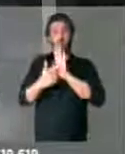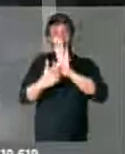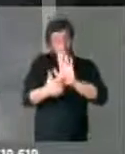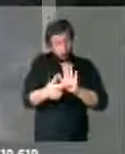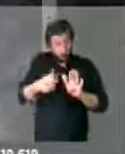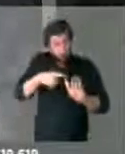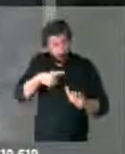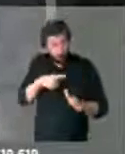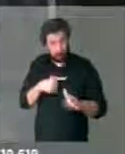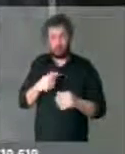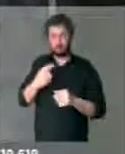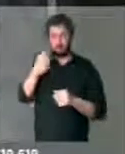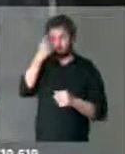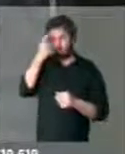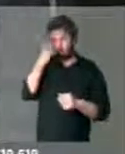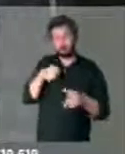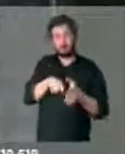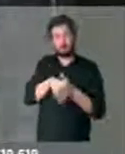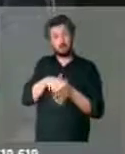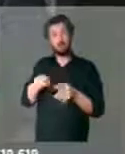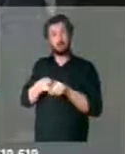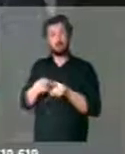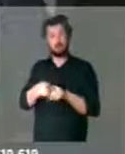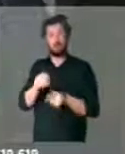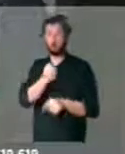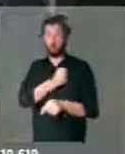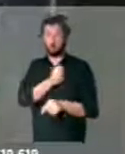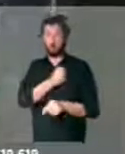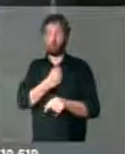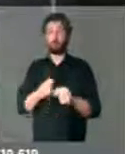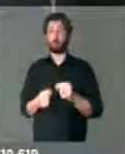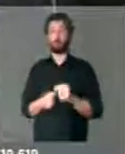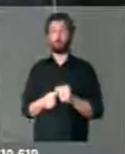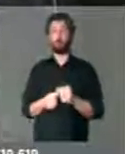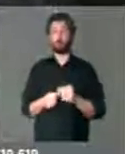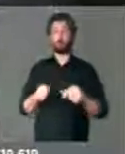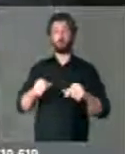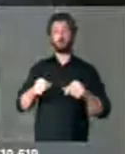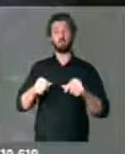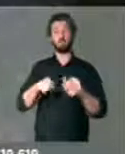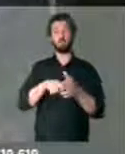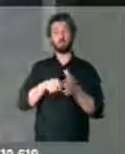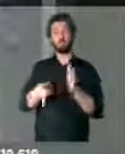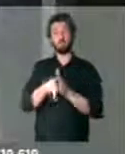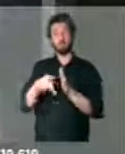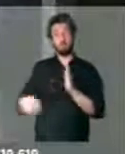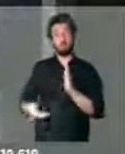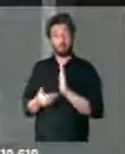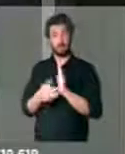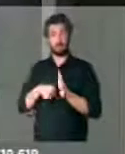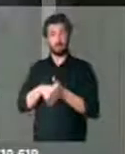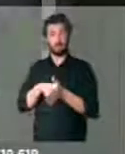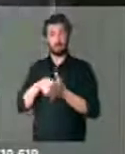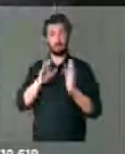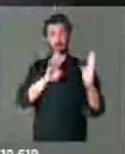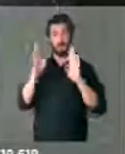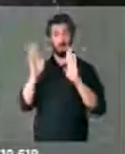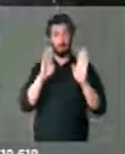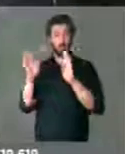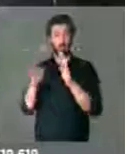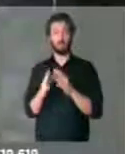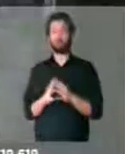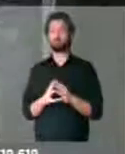isso analisando até mesmo os números do trabalho realizado pela Câmara dos Deputados durante esse